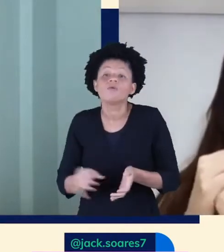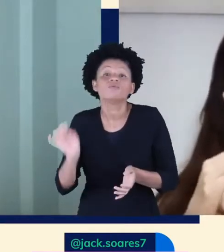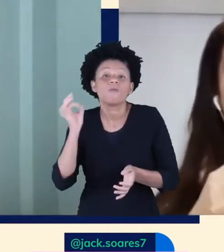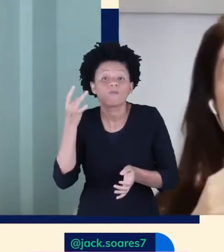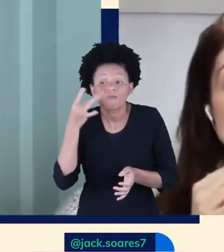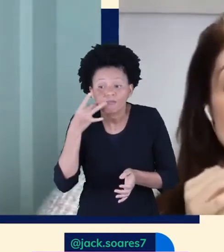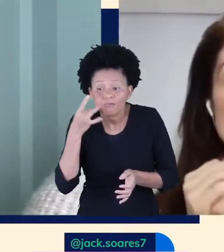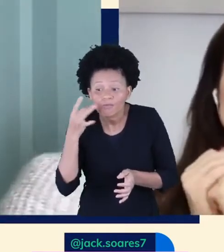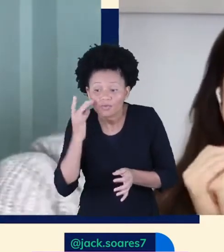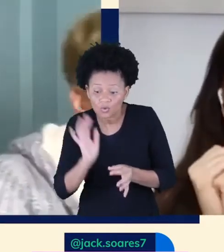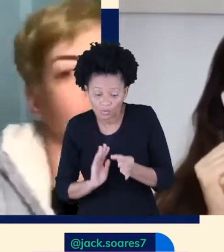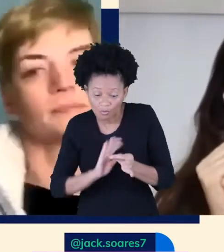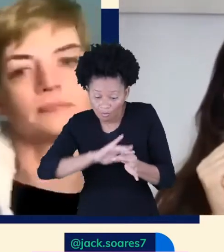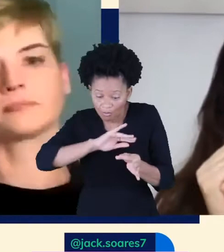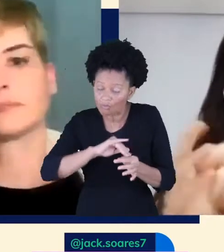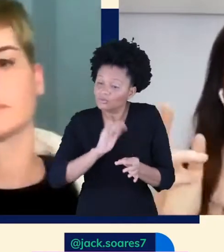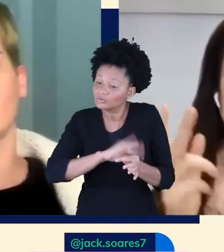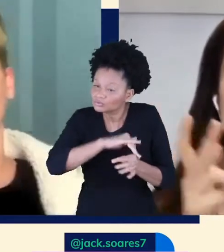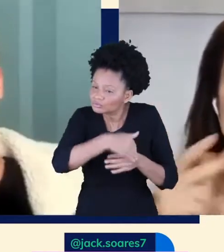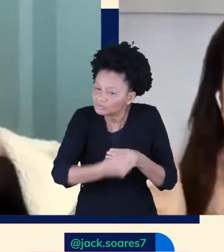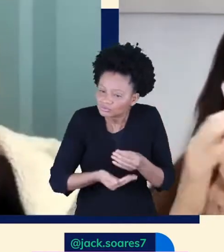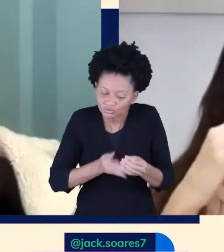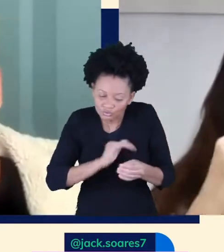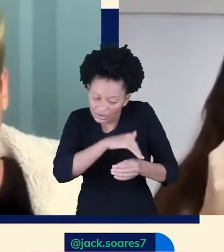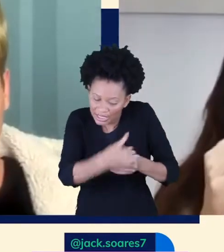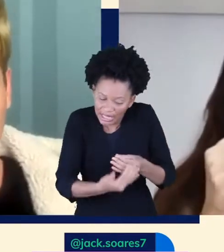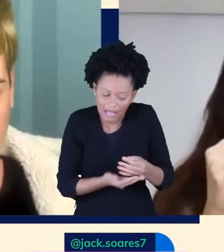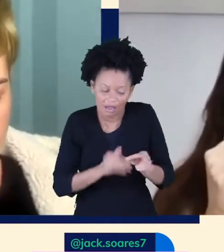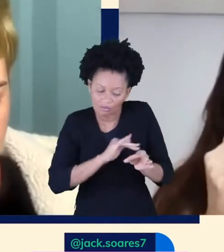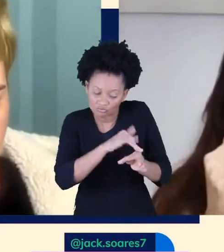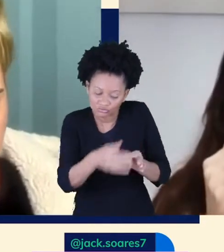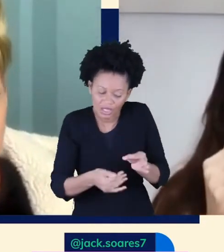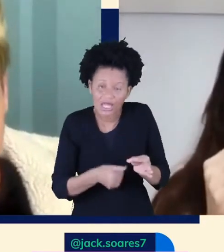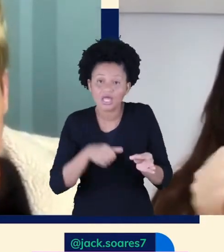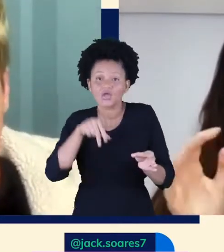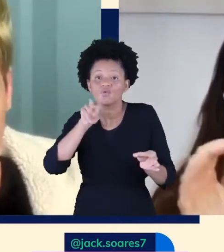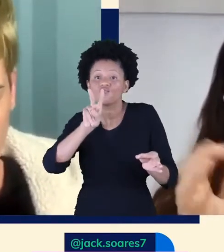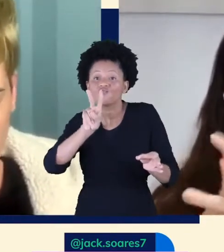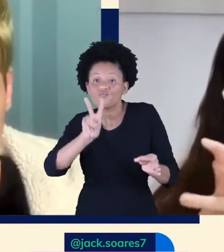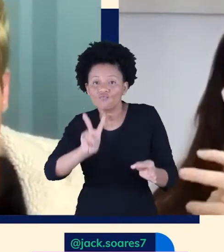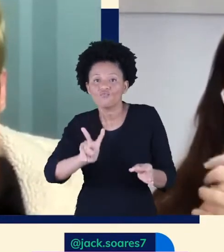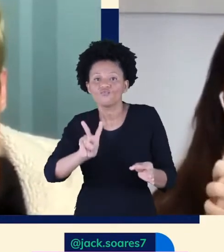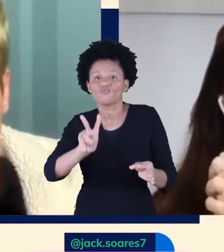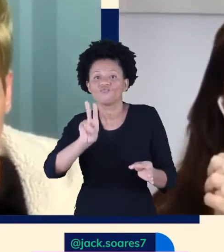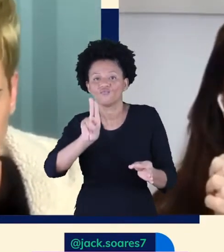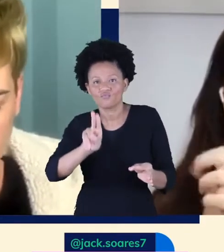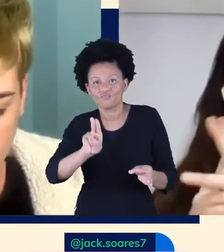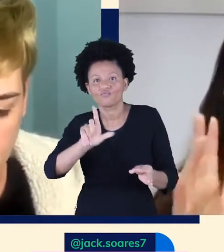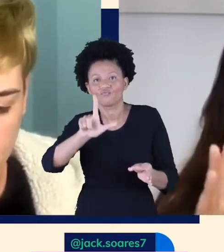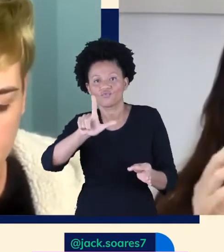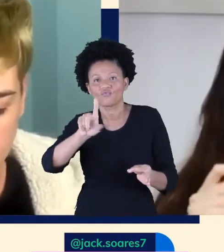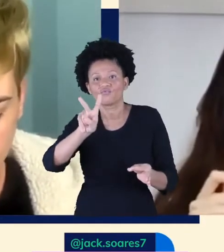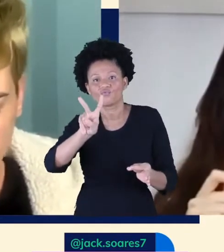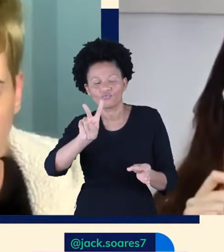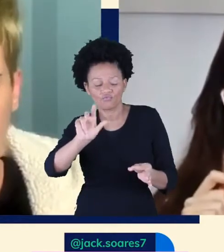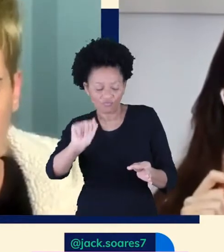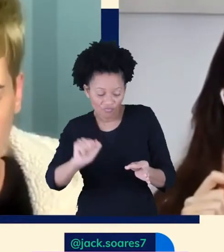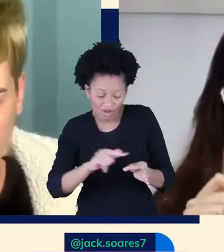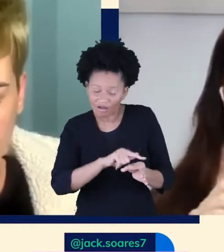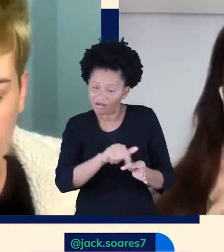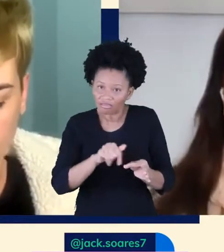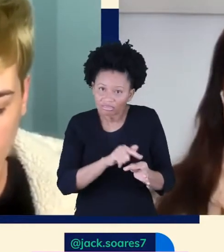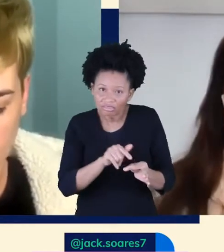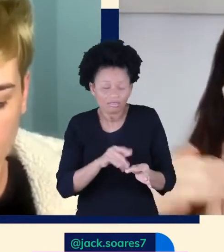tem isso, não pode ficar colocando o dedo. Dentro da sua vulva, que é o canal vaginal, tem isso, você não pode colocar o